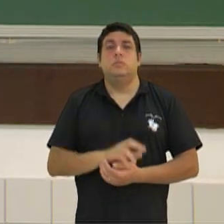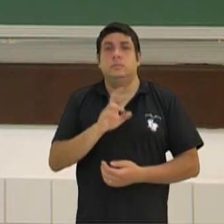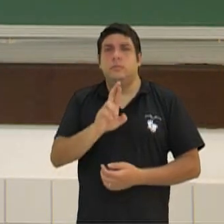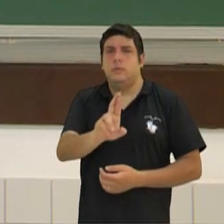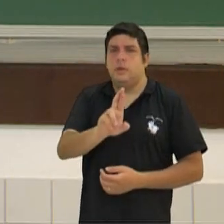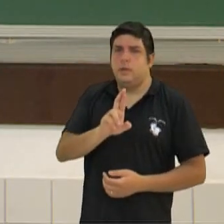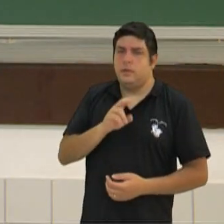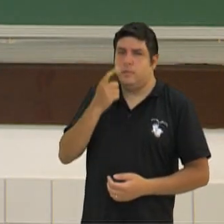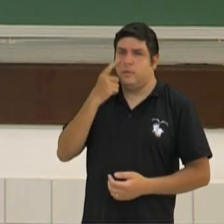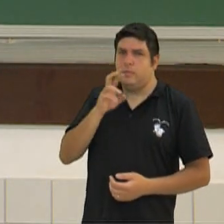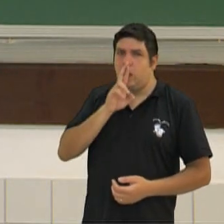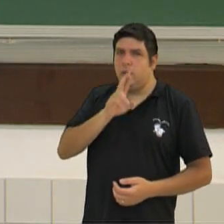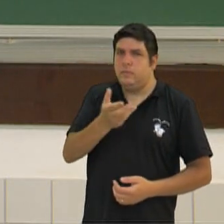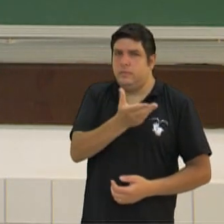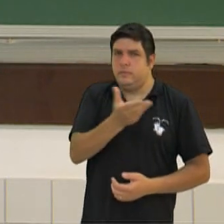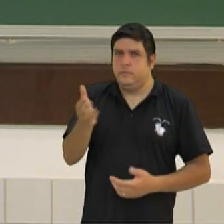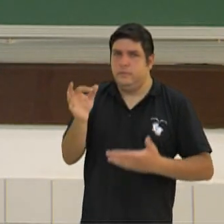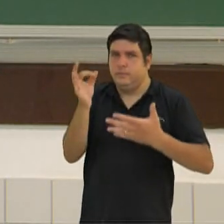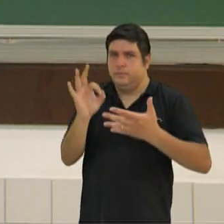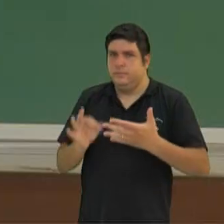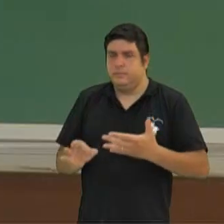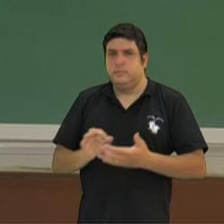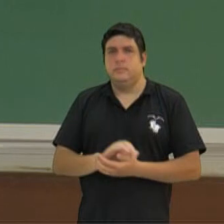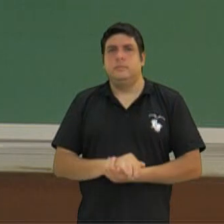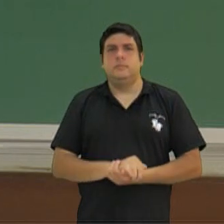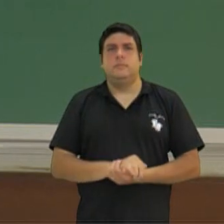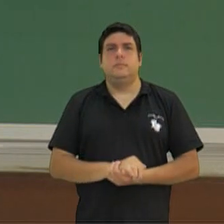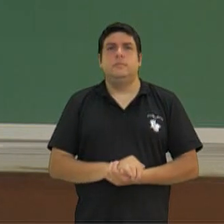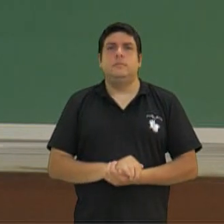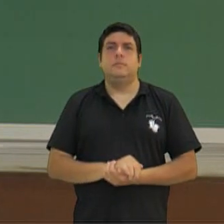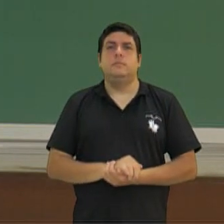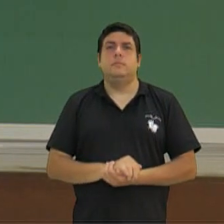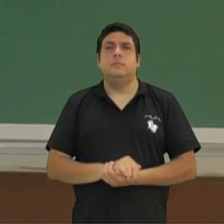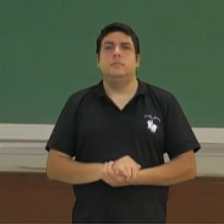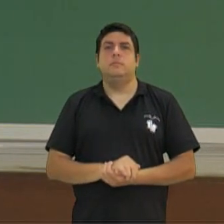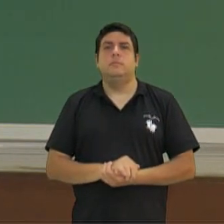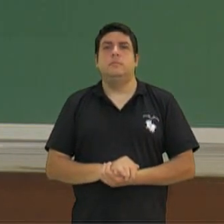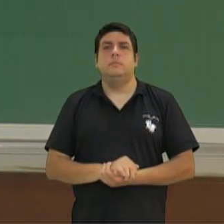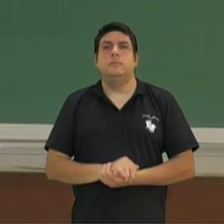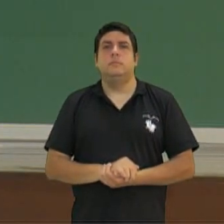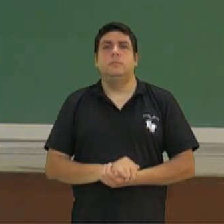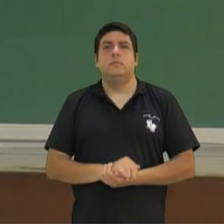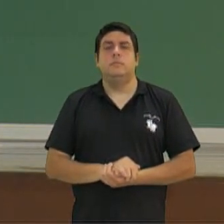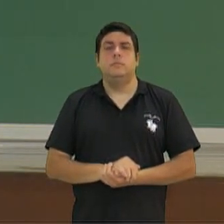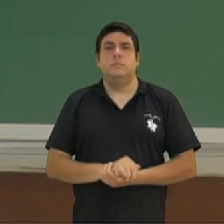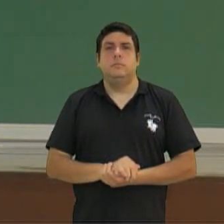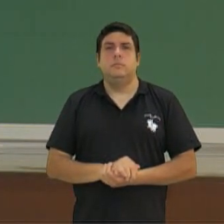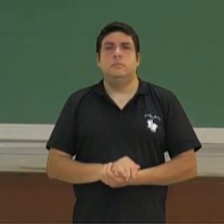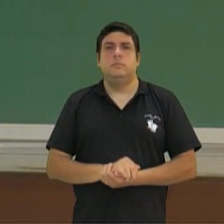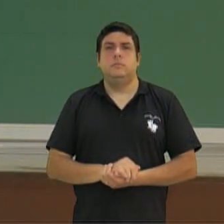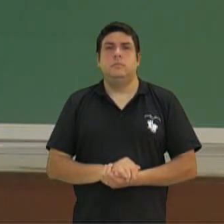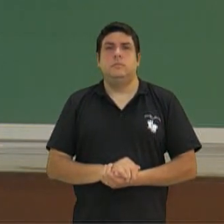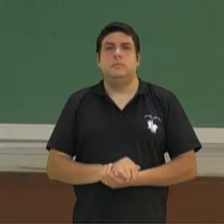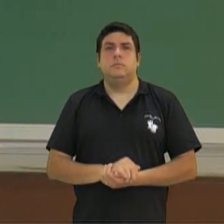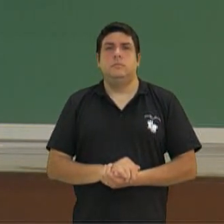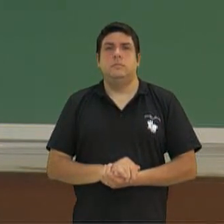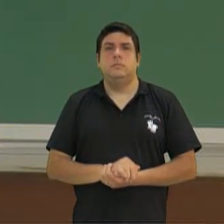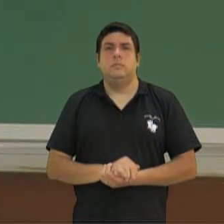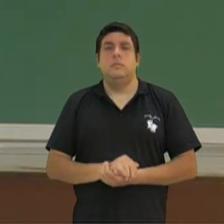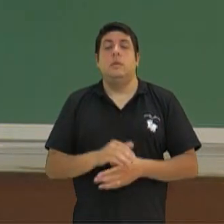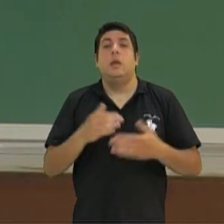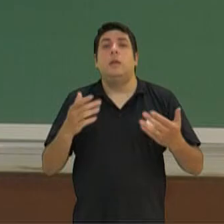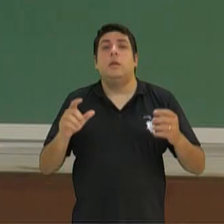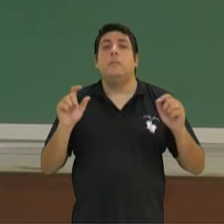Respostas, então, aqui para vocês poderem corrigir. What did they initially celebrate? The Festival of Samhain. Então, o que